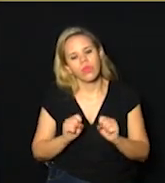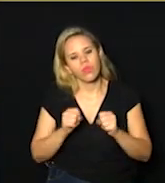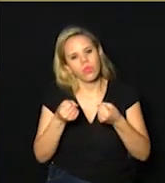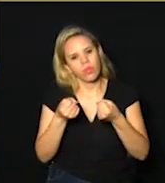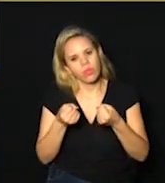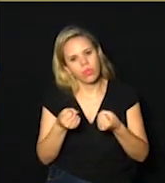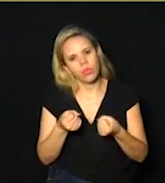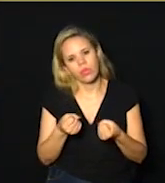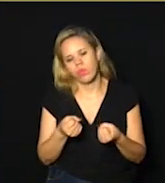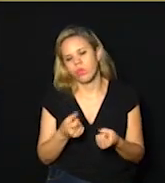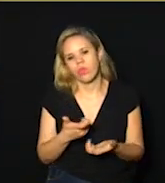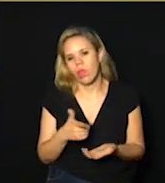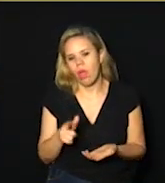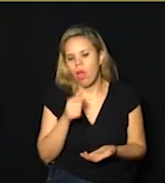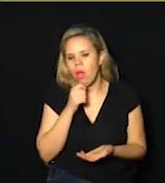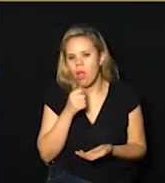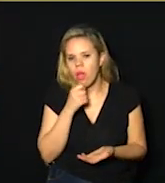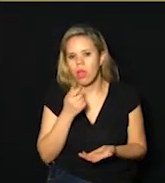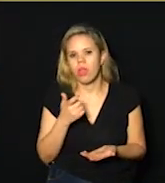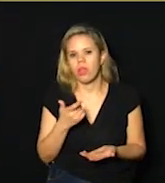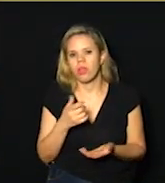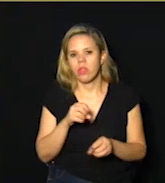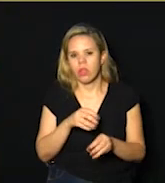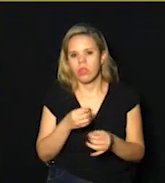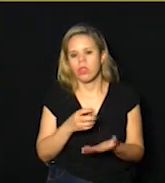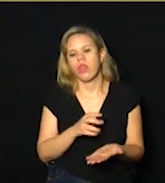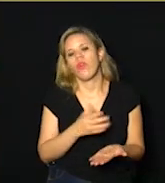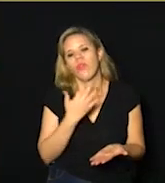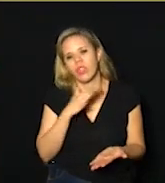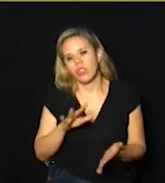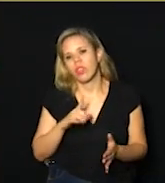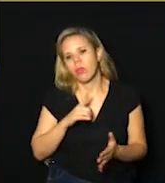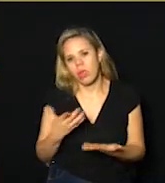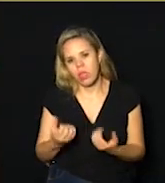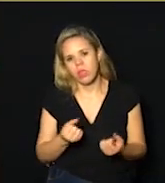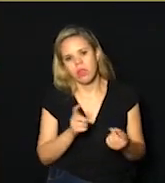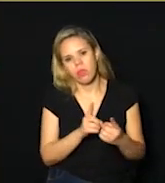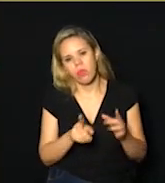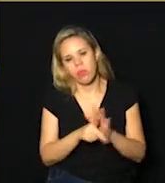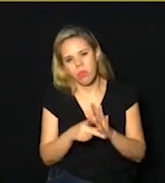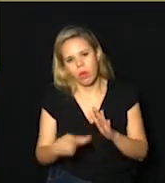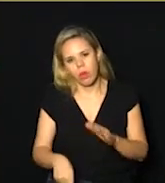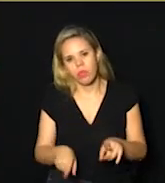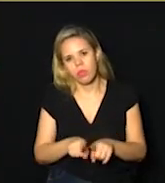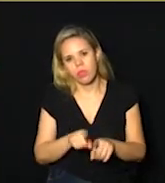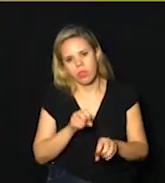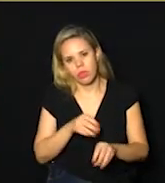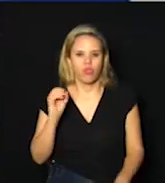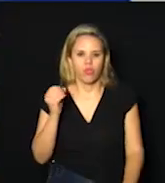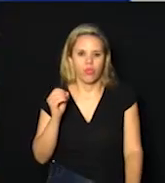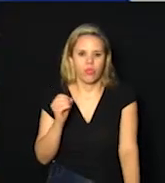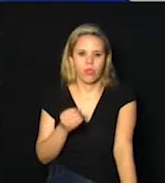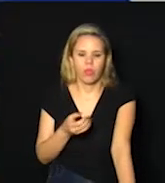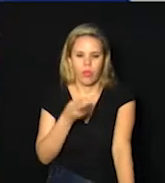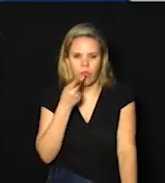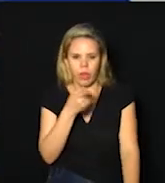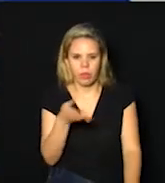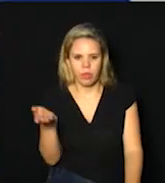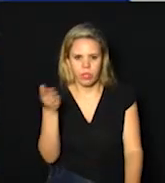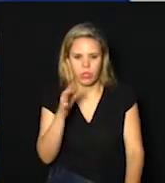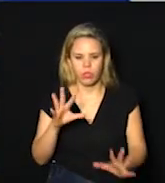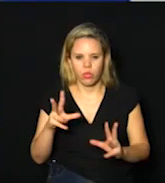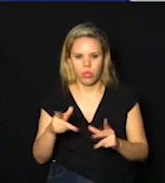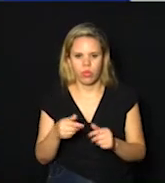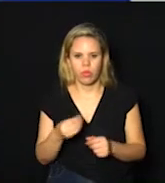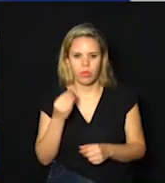que não existe isso na educação infantil, e para o acolhimento, que é bem próprio também da educação infantil. Todas as